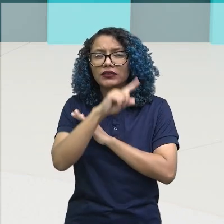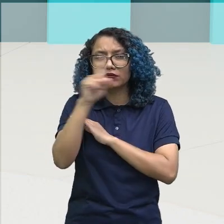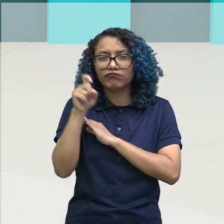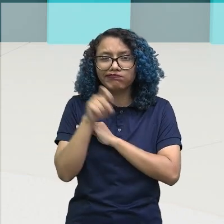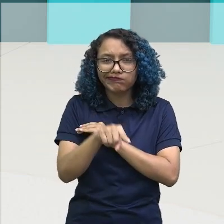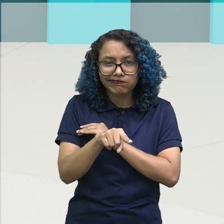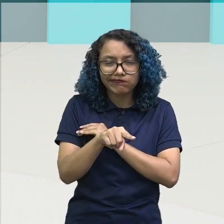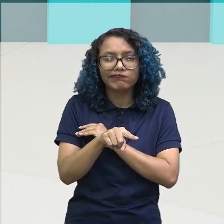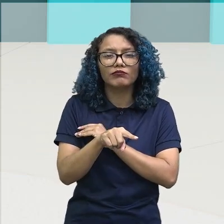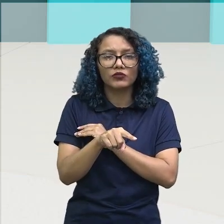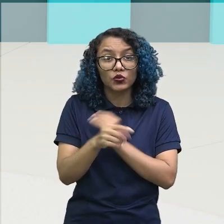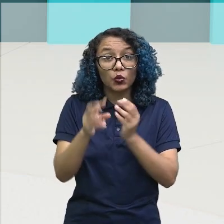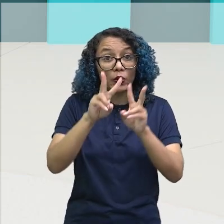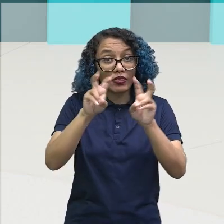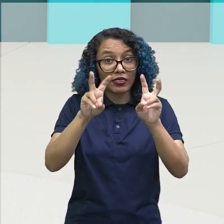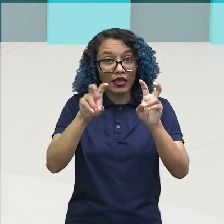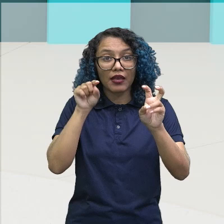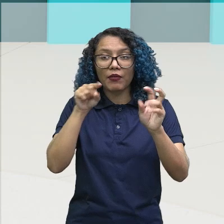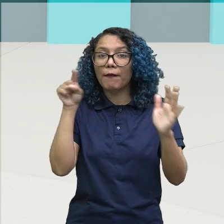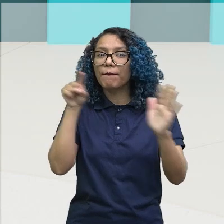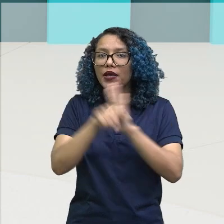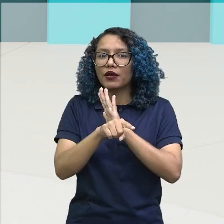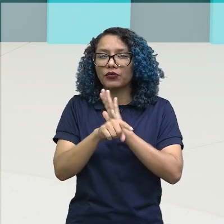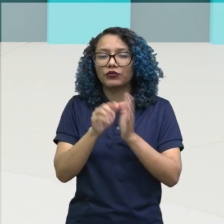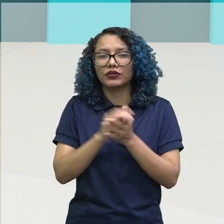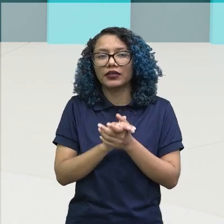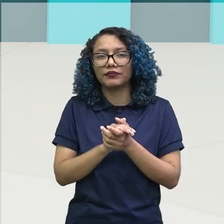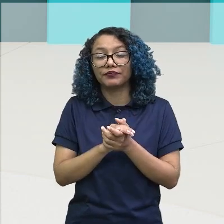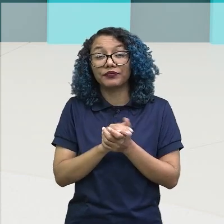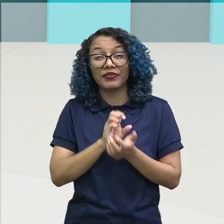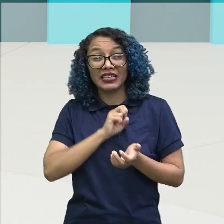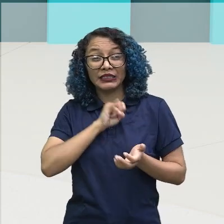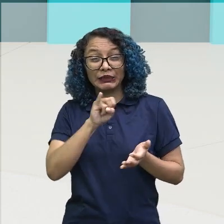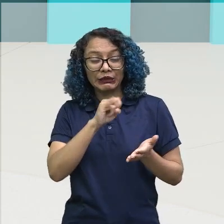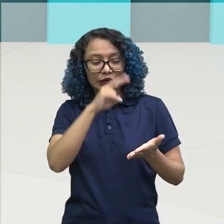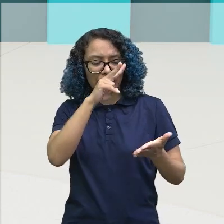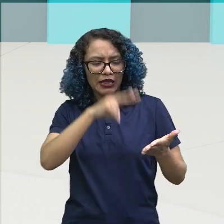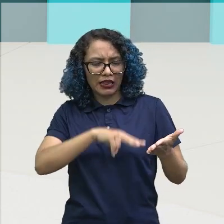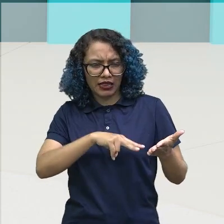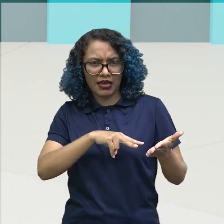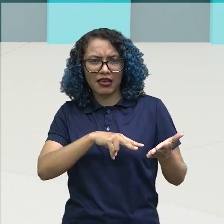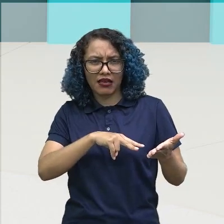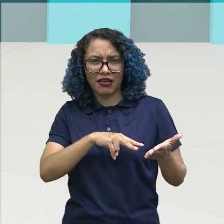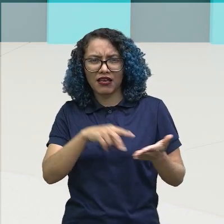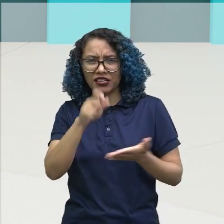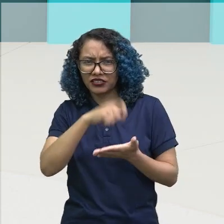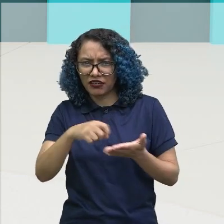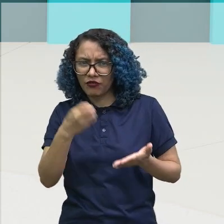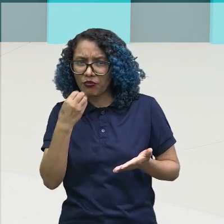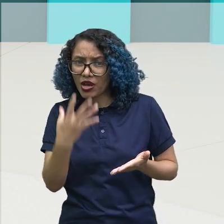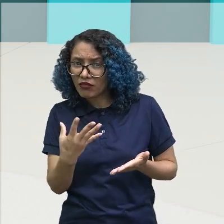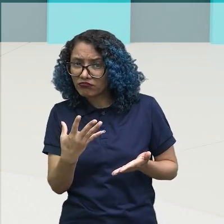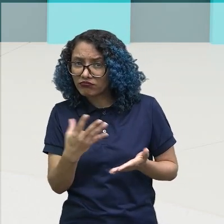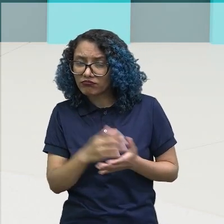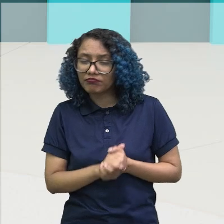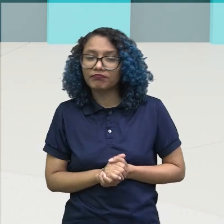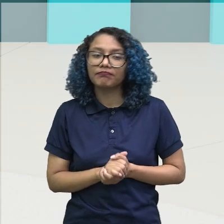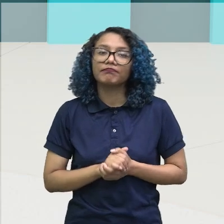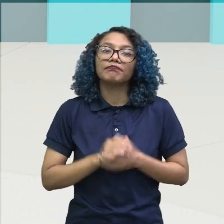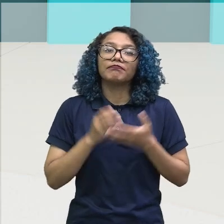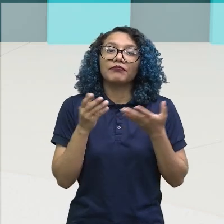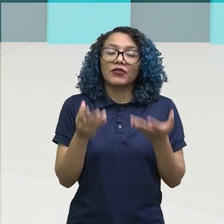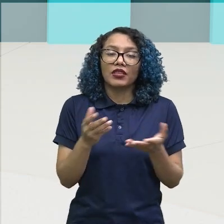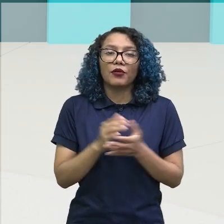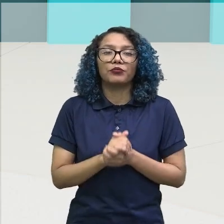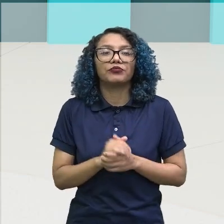Lá no início, o seu título é colocado para a gente. Quem lê, escreve bem? Então, perceba que é um questionamento que foi colocado